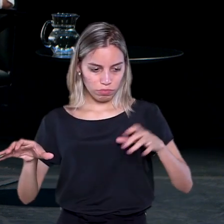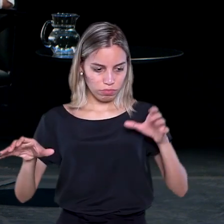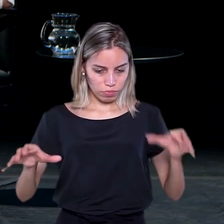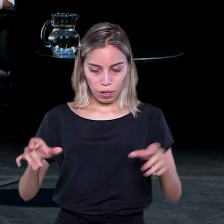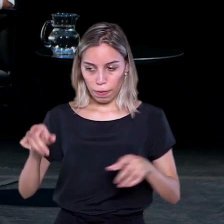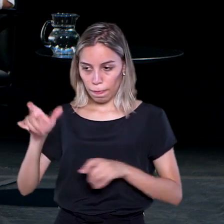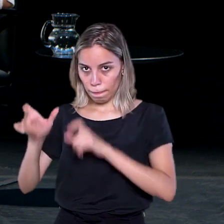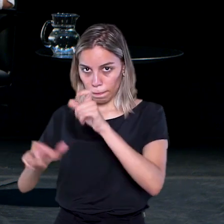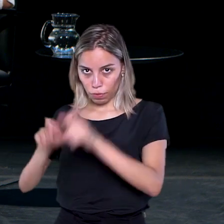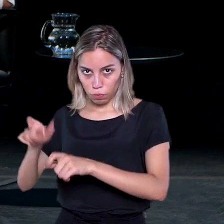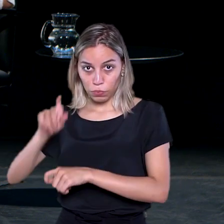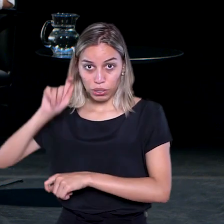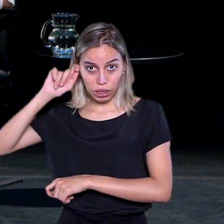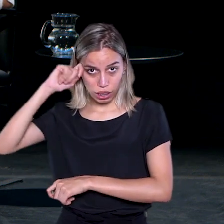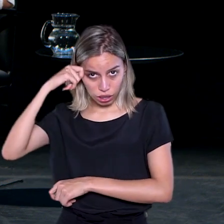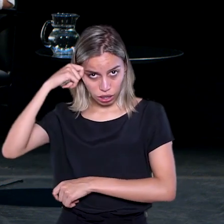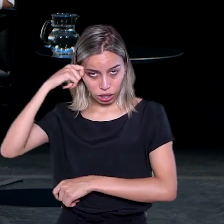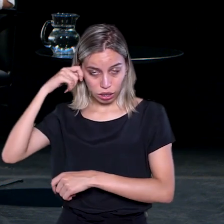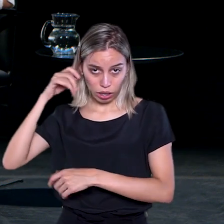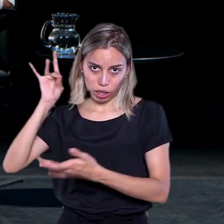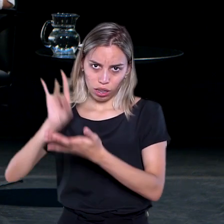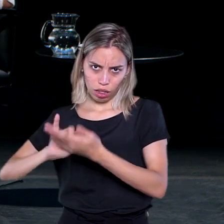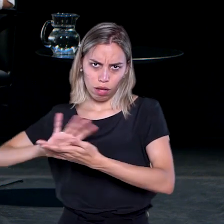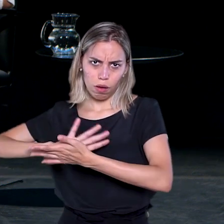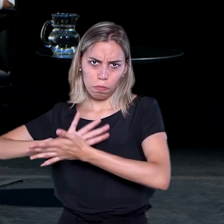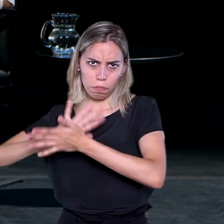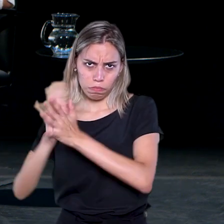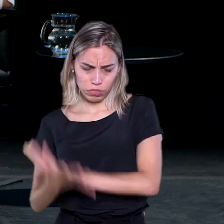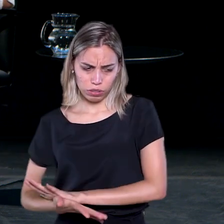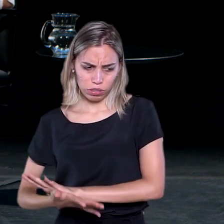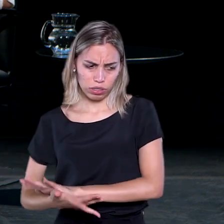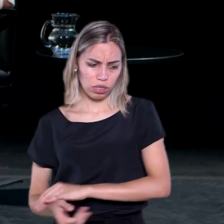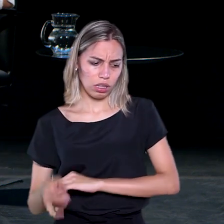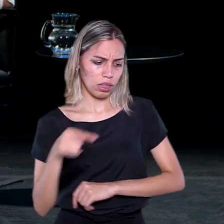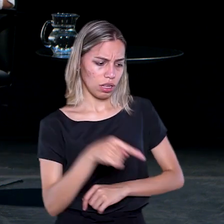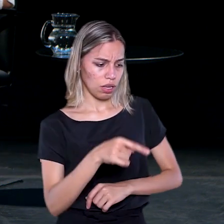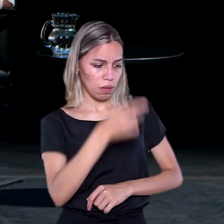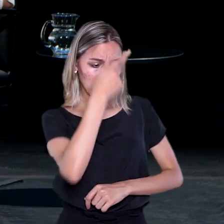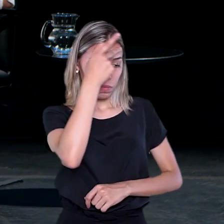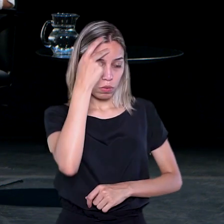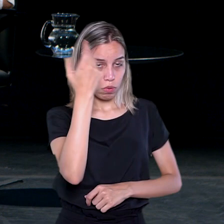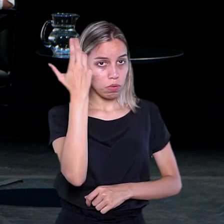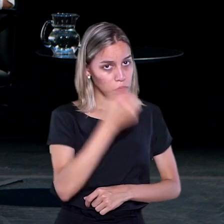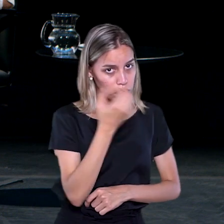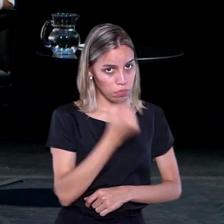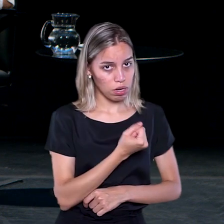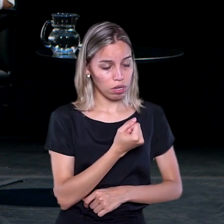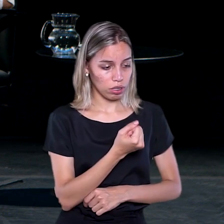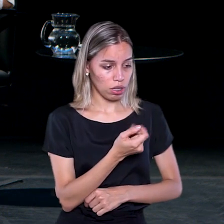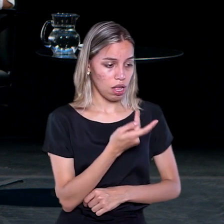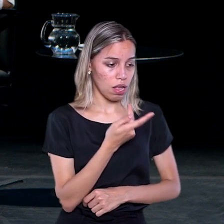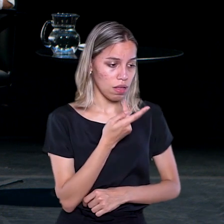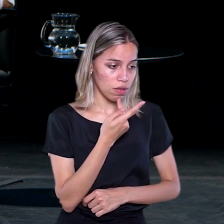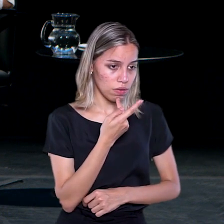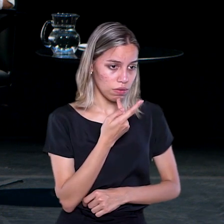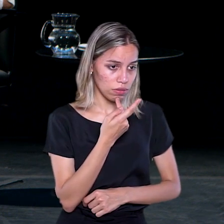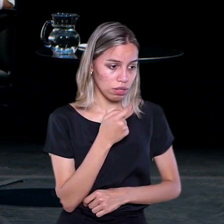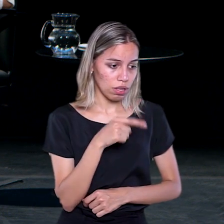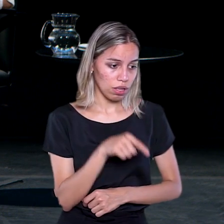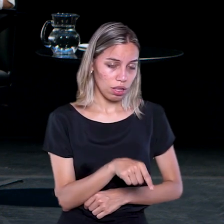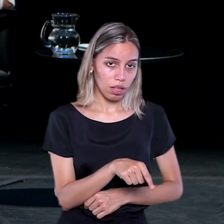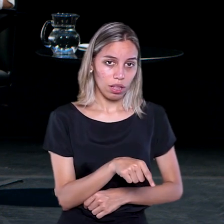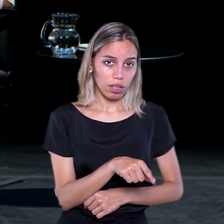há pessoas negras que foram historicamente oprimidas, do outro lado, há pessoas brancas que colhem os